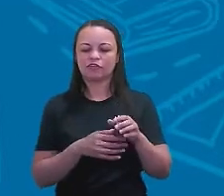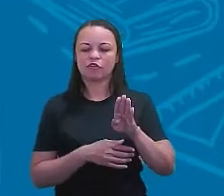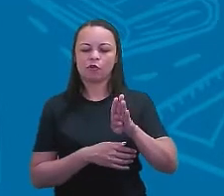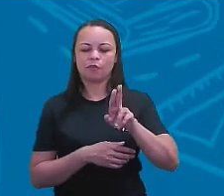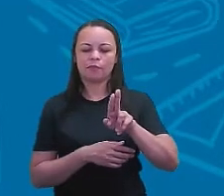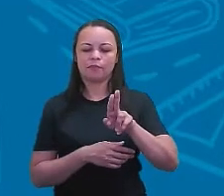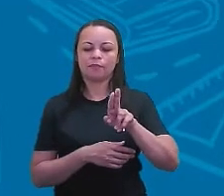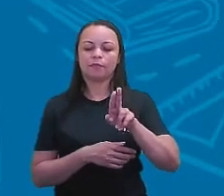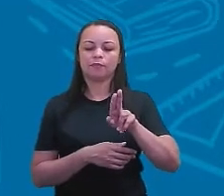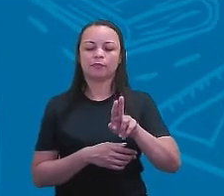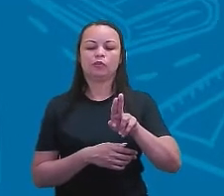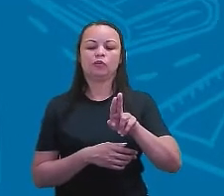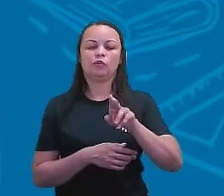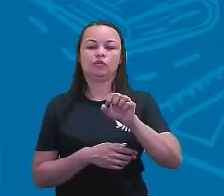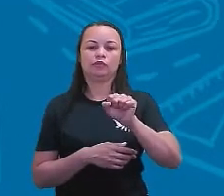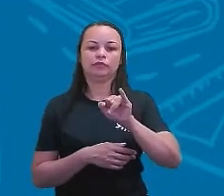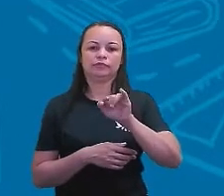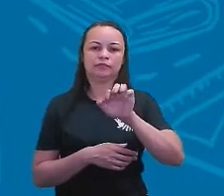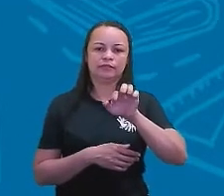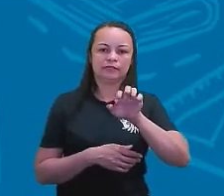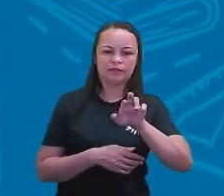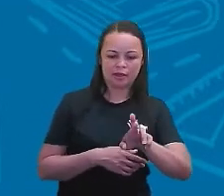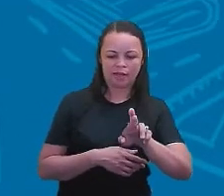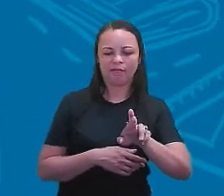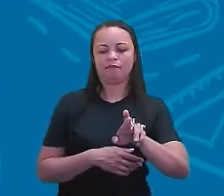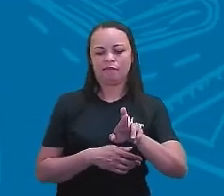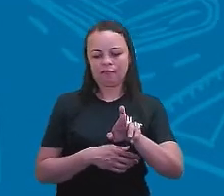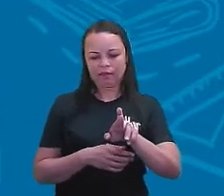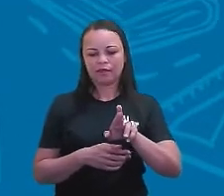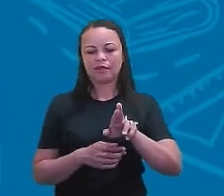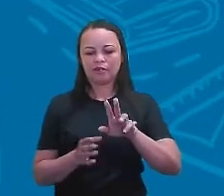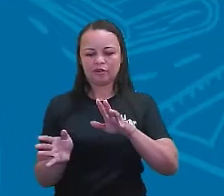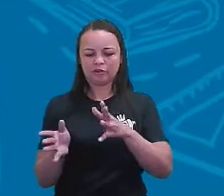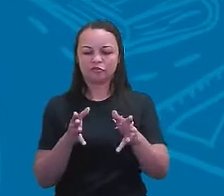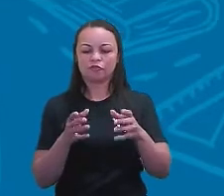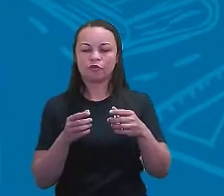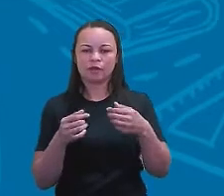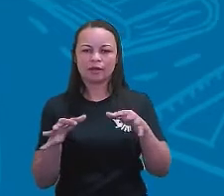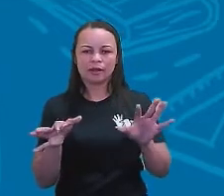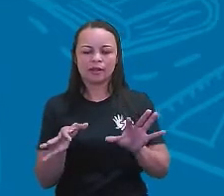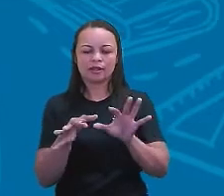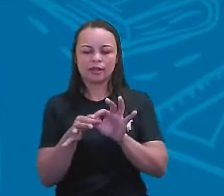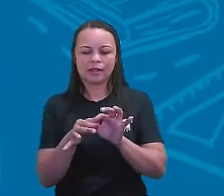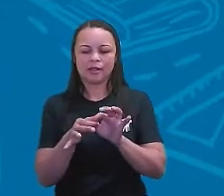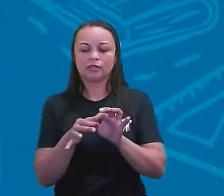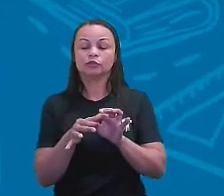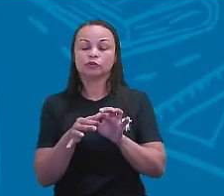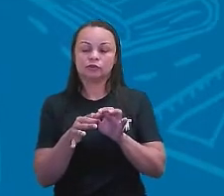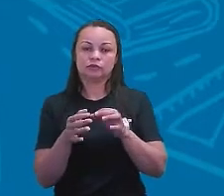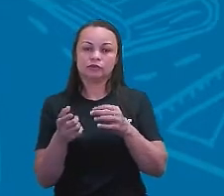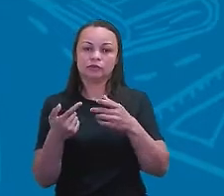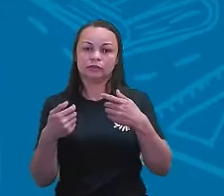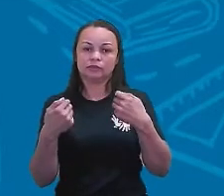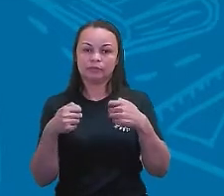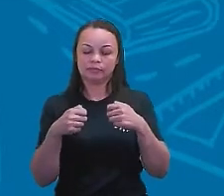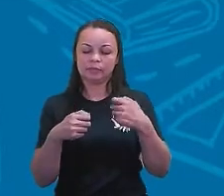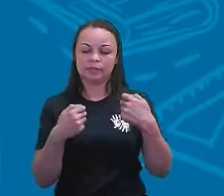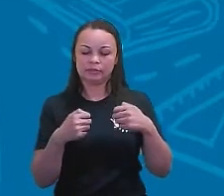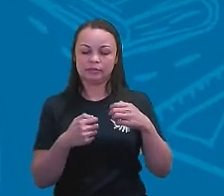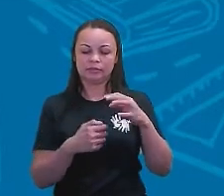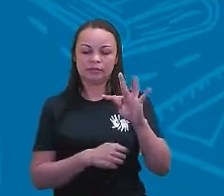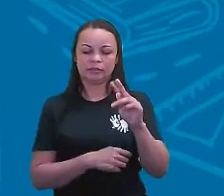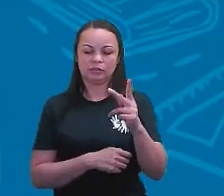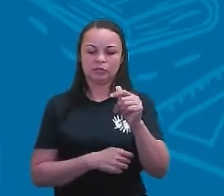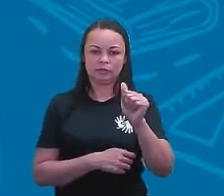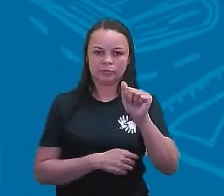busier, acrescentado aí, no caso ligado também pela palavrinha them. Nunca esquece que o them tem que também estar